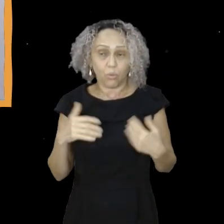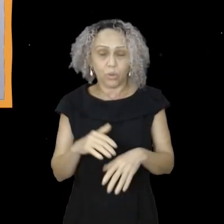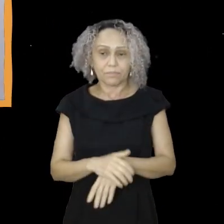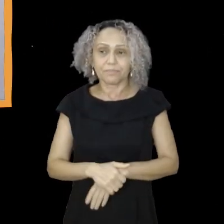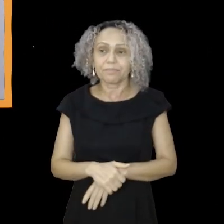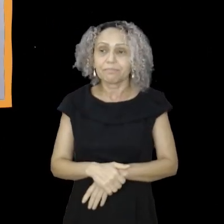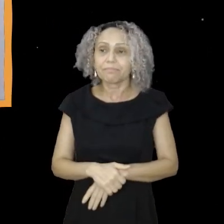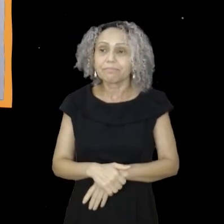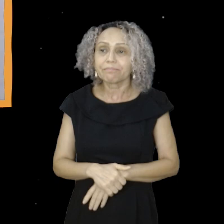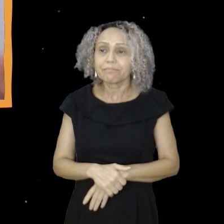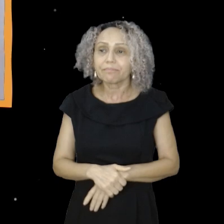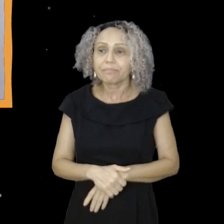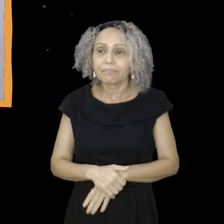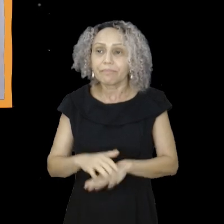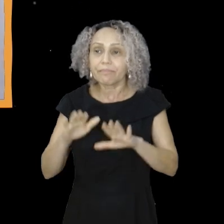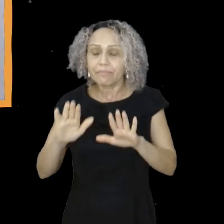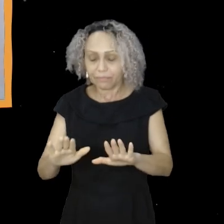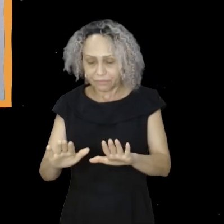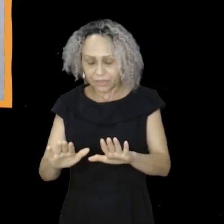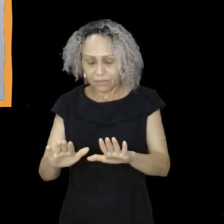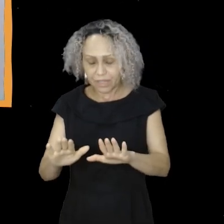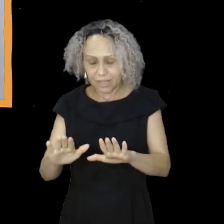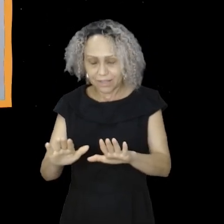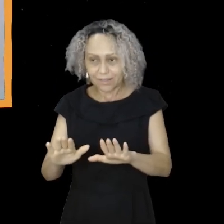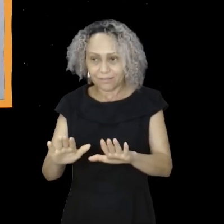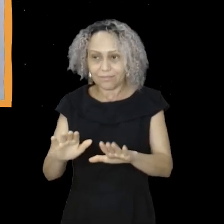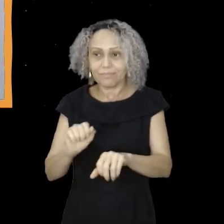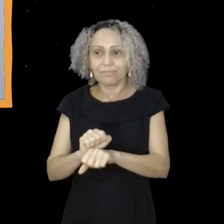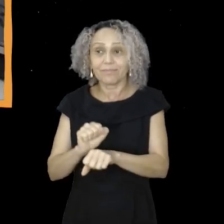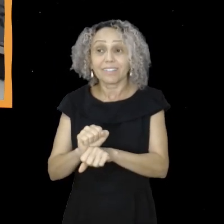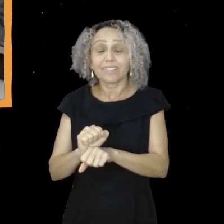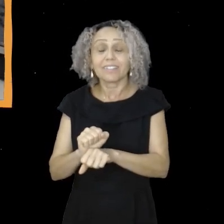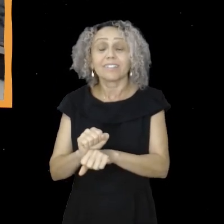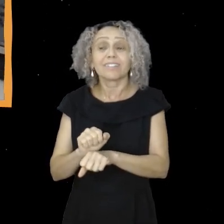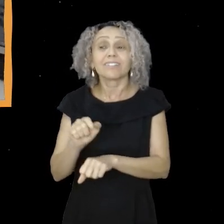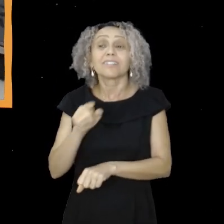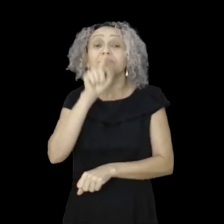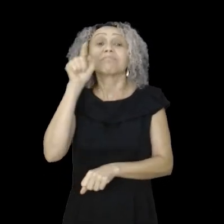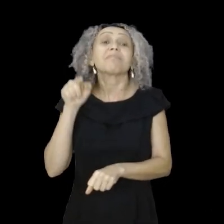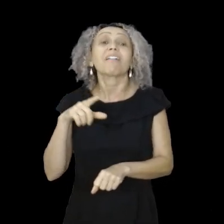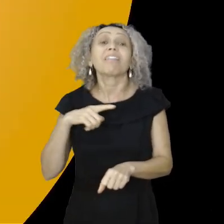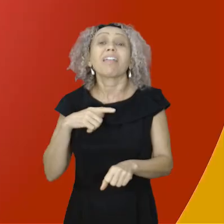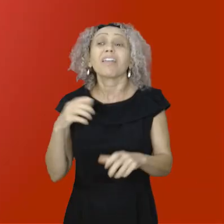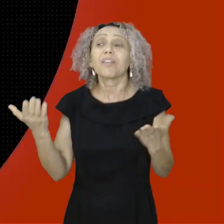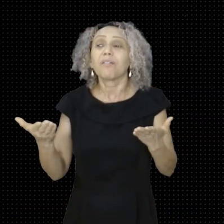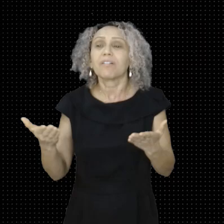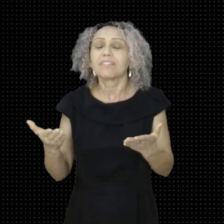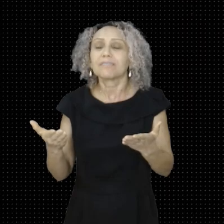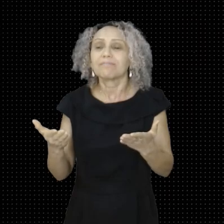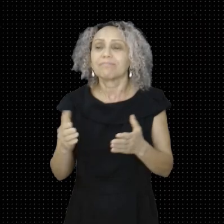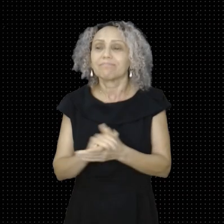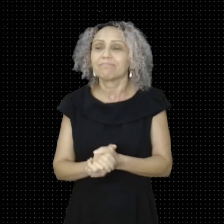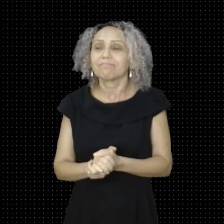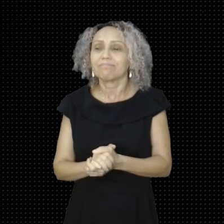Mas antes disso, você fica com o nosso quadro volante. O que será que tem hoje? Roda a vinheta!